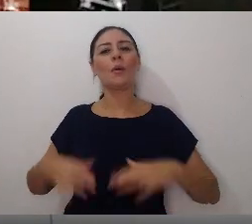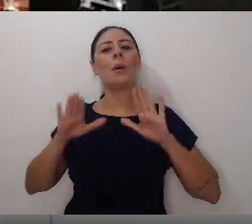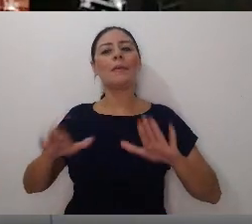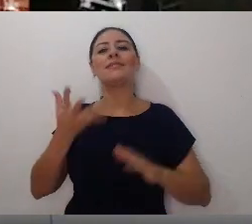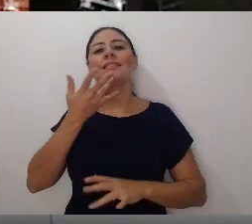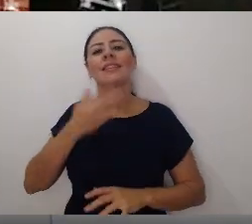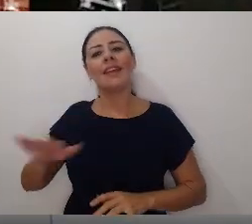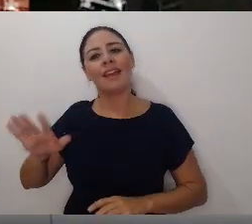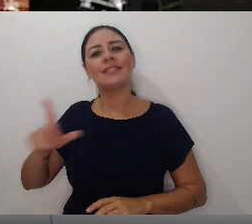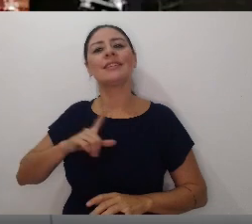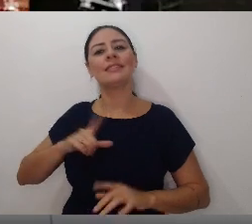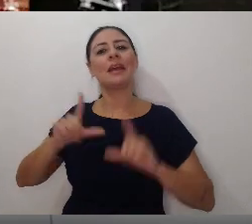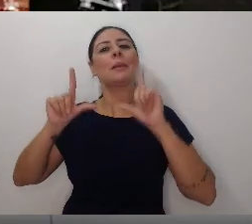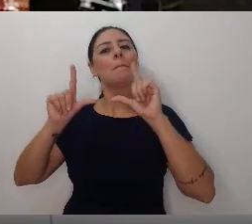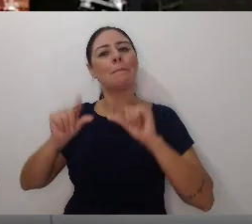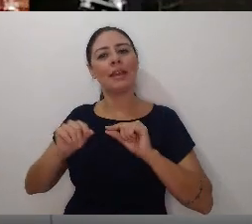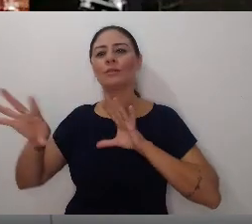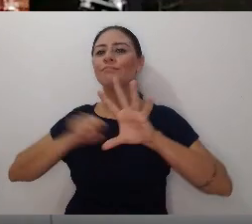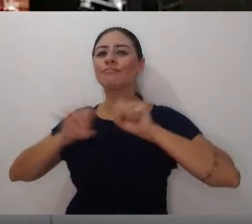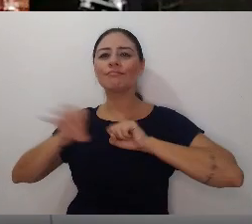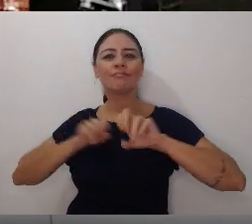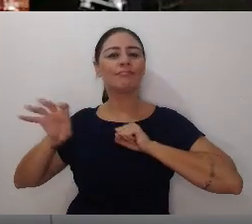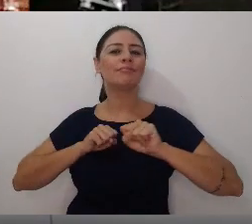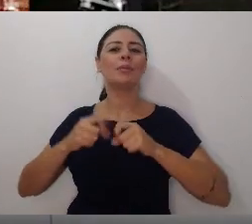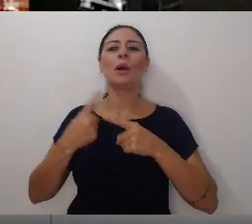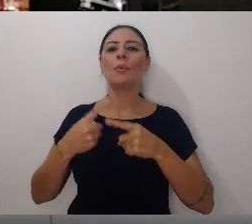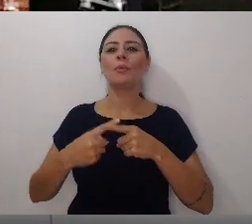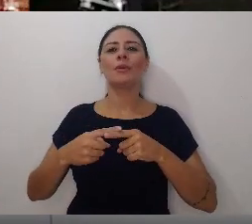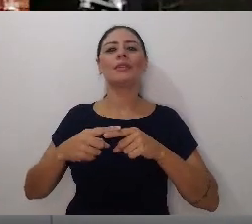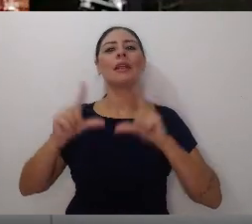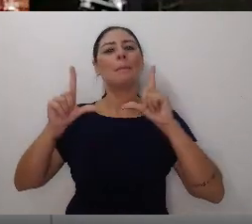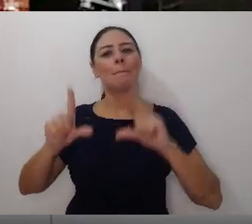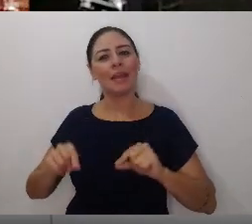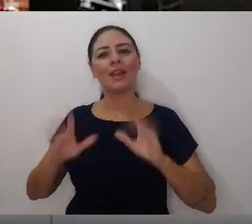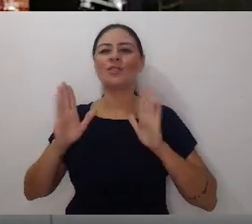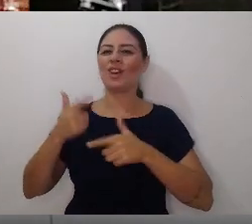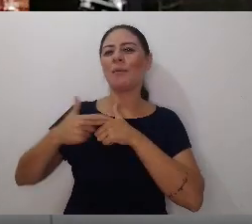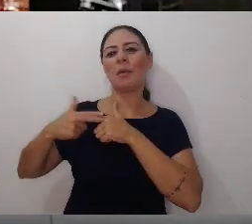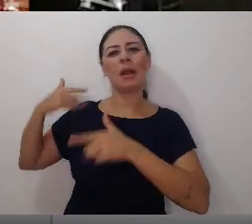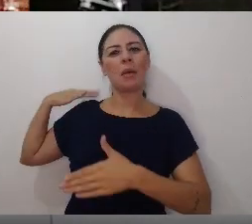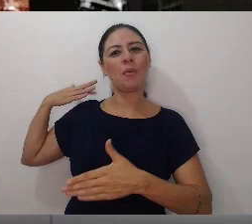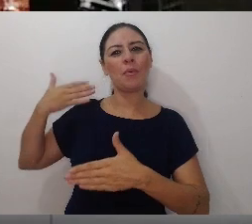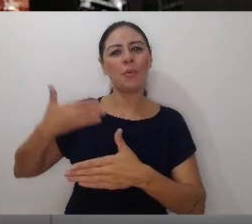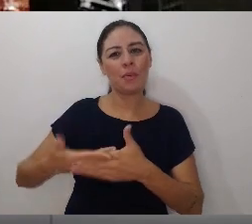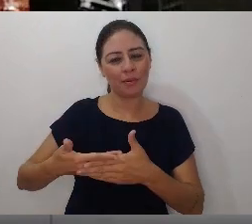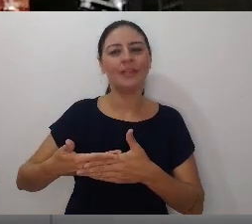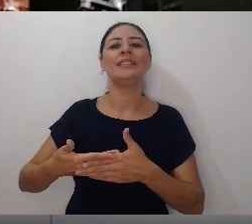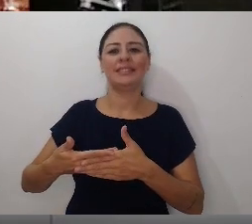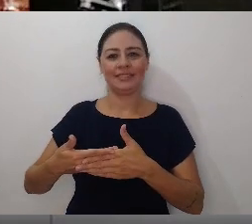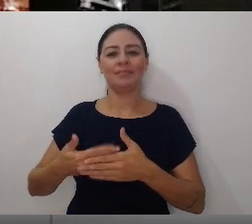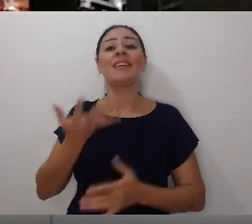colar, para se grudar nos órgãos, e as crianças têm menos, graças a Deus, têm menos esses receptores, porque elas estão